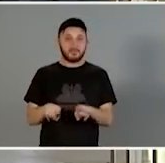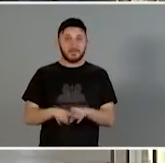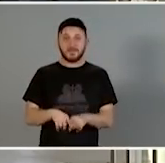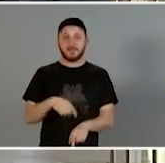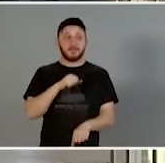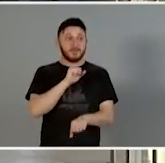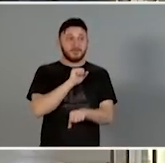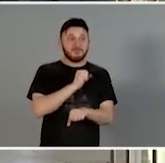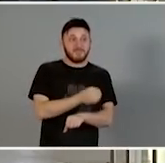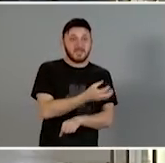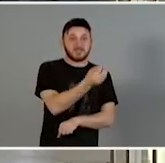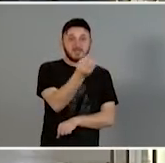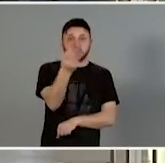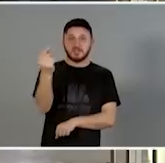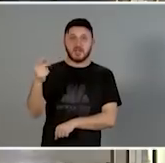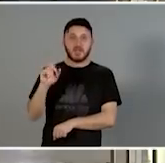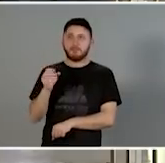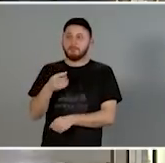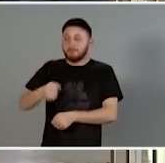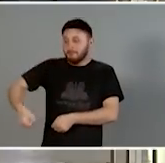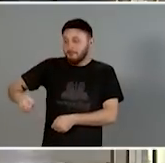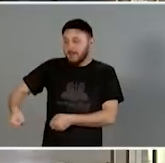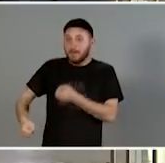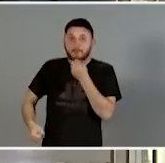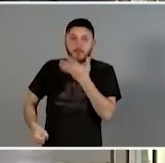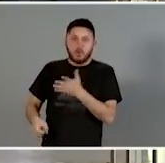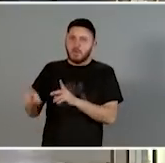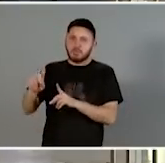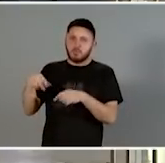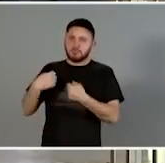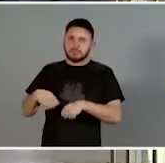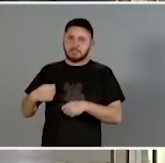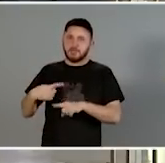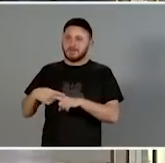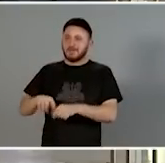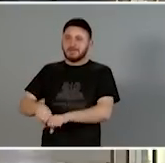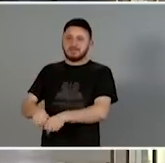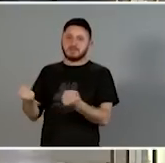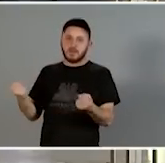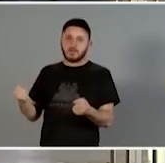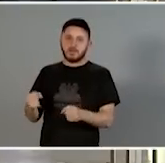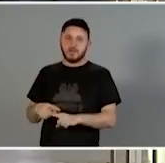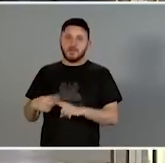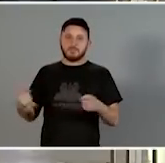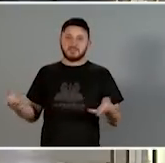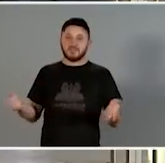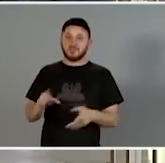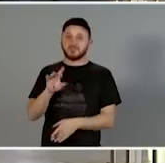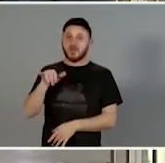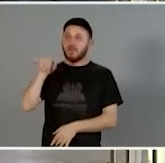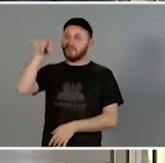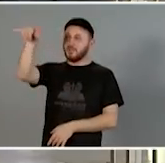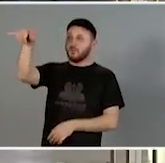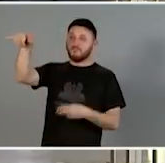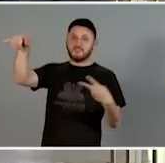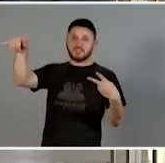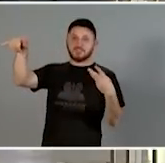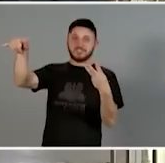boa, estraga tudo. Acho que eu vou levar essa aqui, viu, Dona Maria? Só que agora só pode 23 quilos.